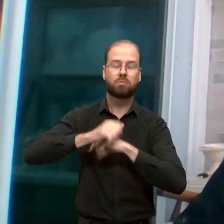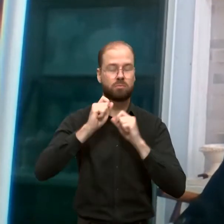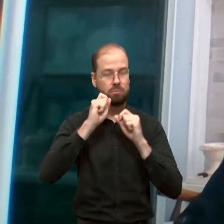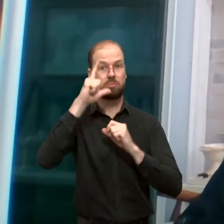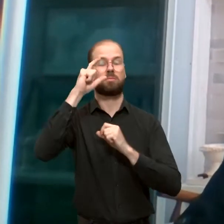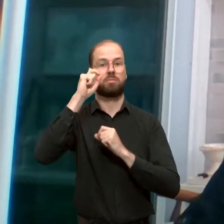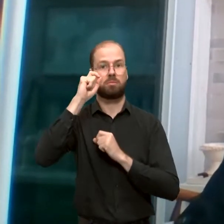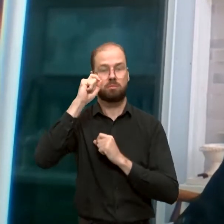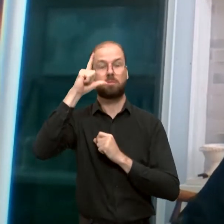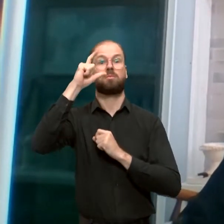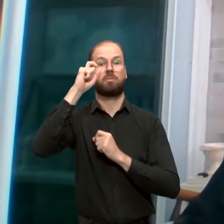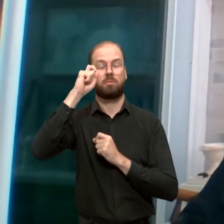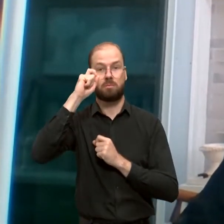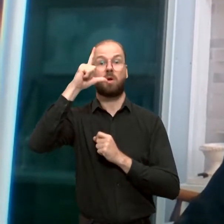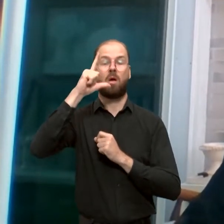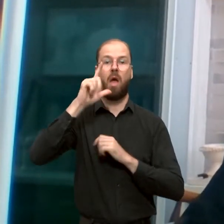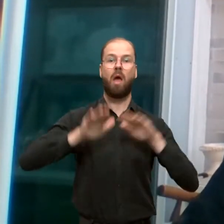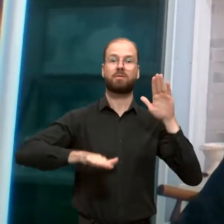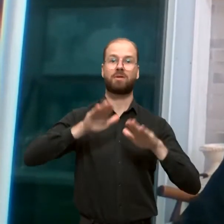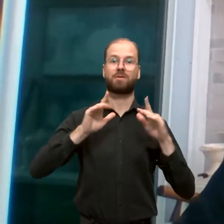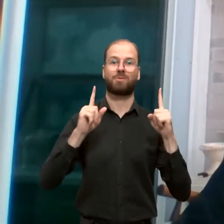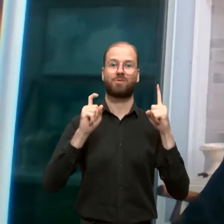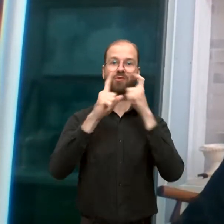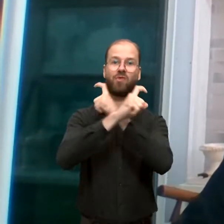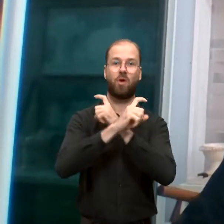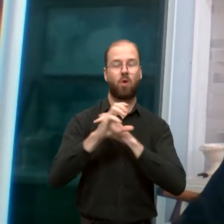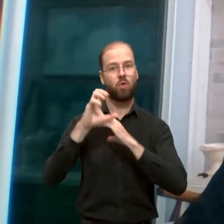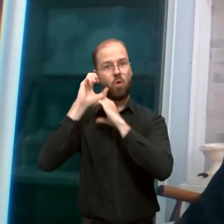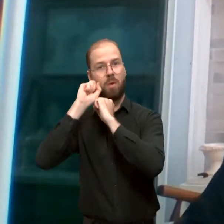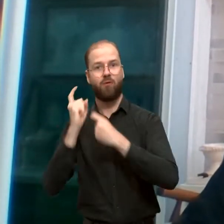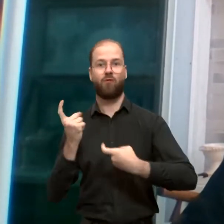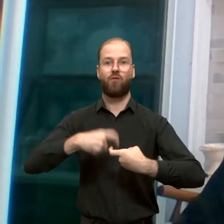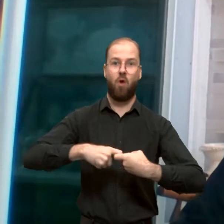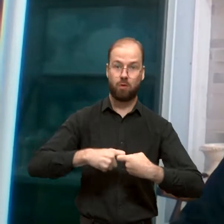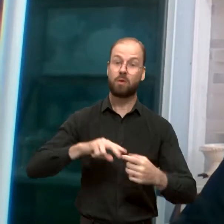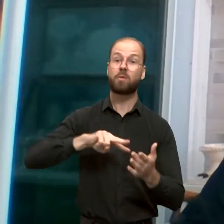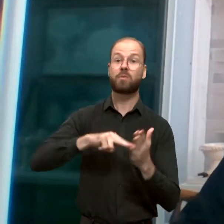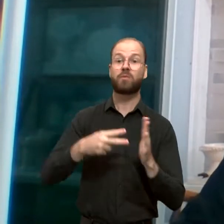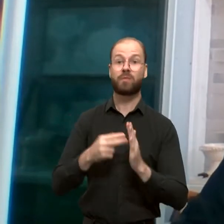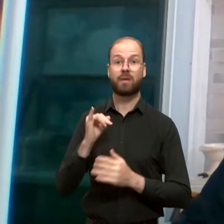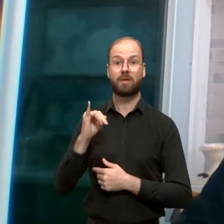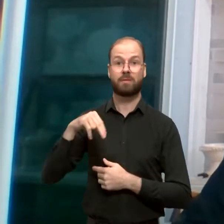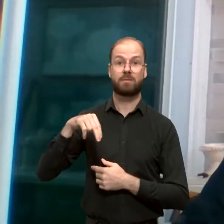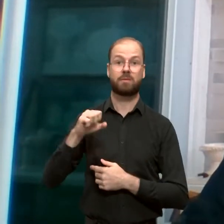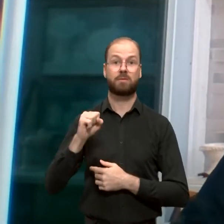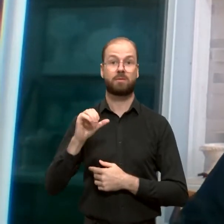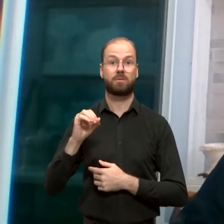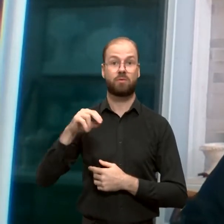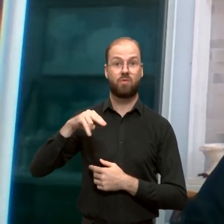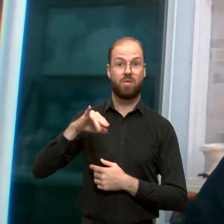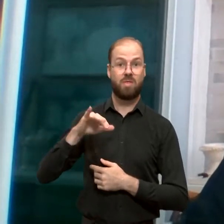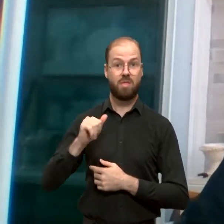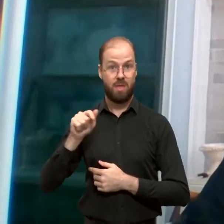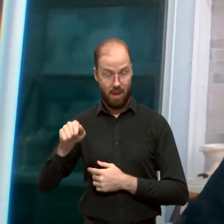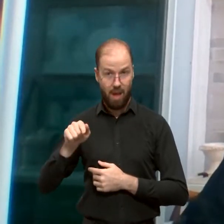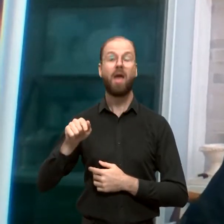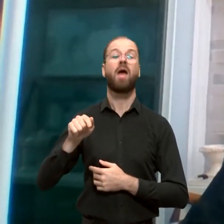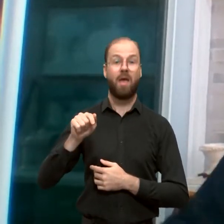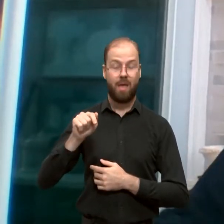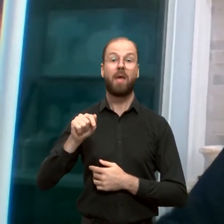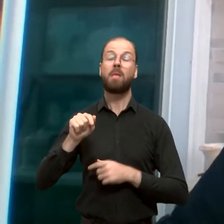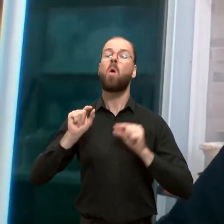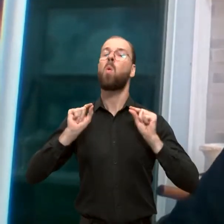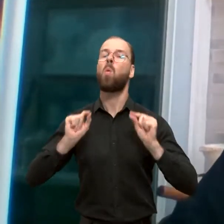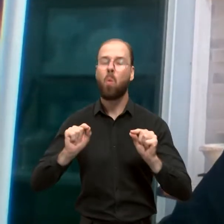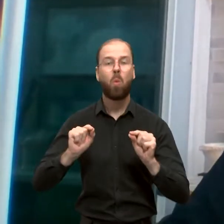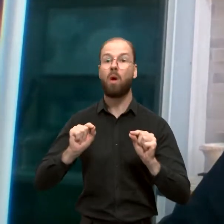dificuldade de voltar a dormir. Aí a gente chama de insônia de manutenção, que é um segundo tipo de insônia. E se ela também tem